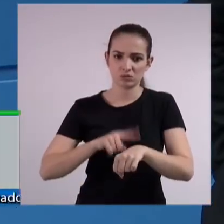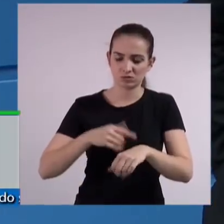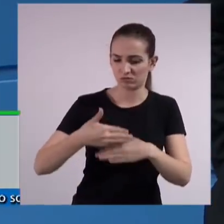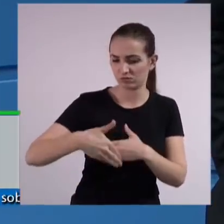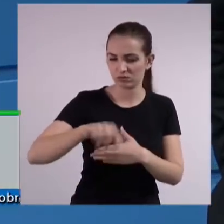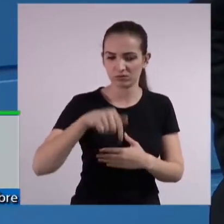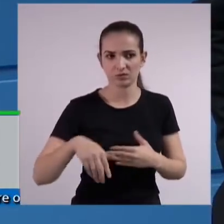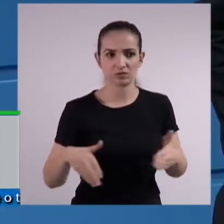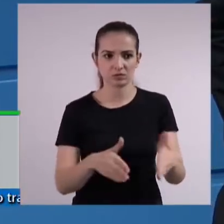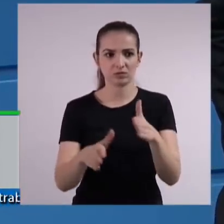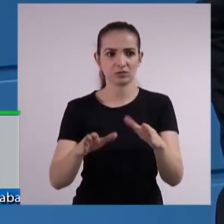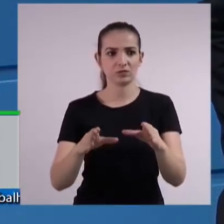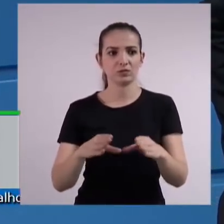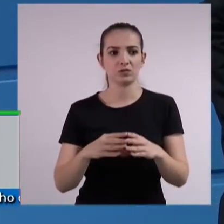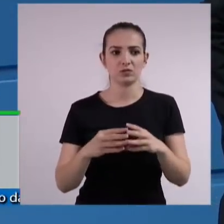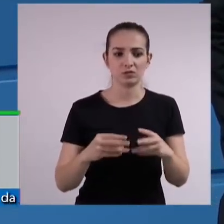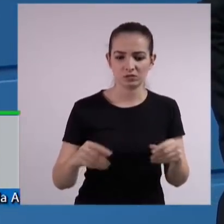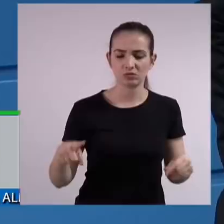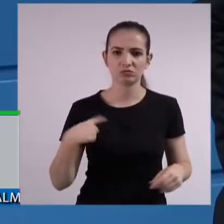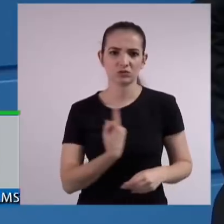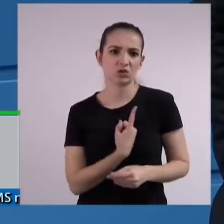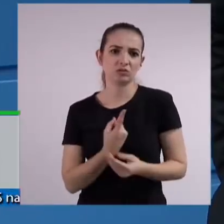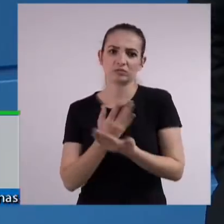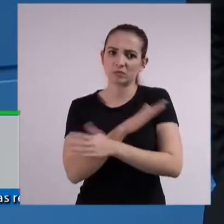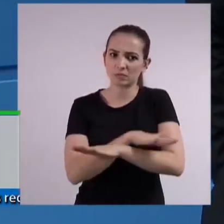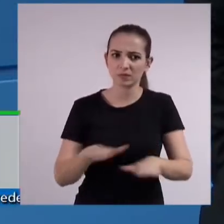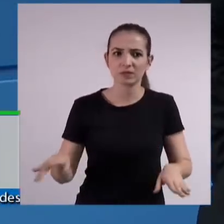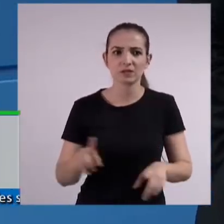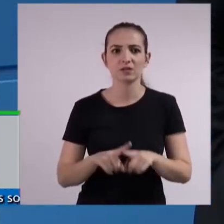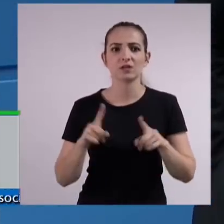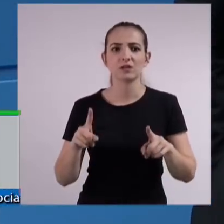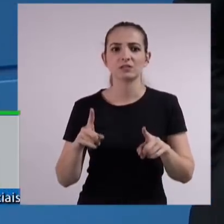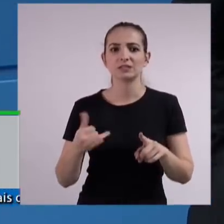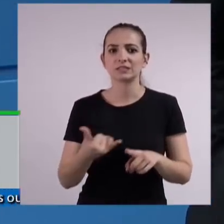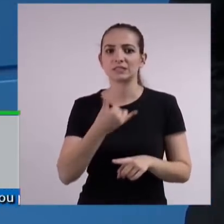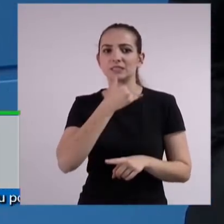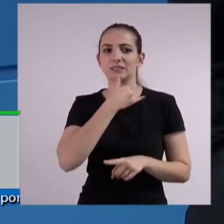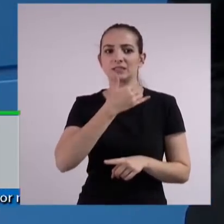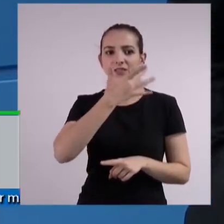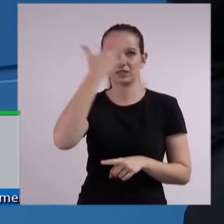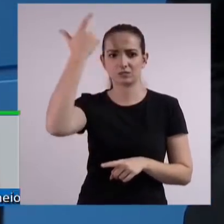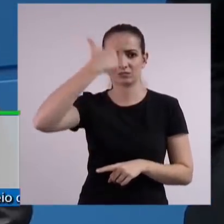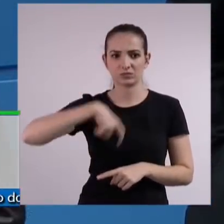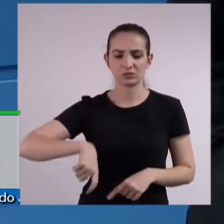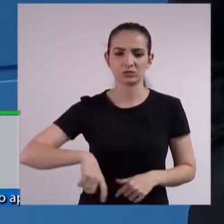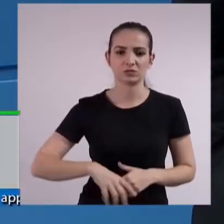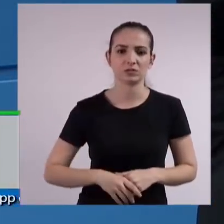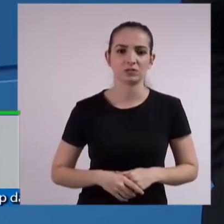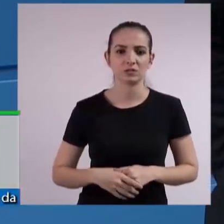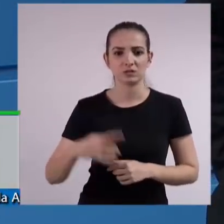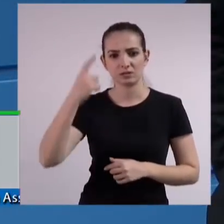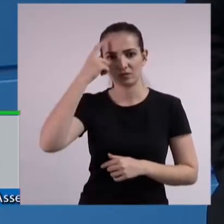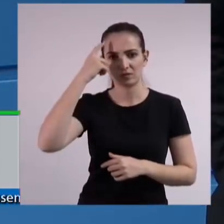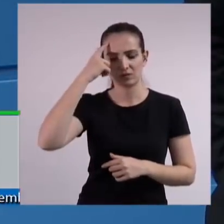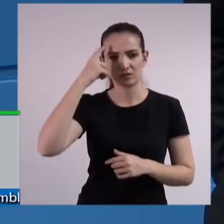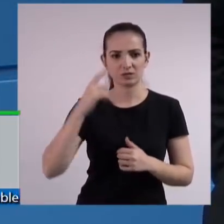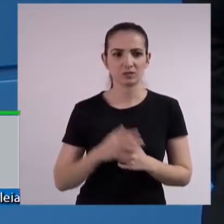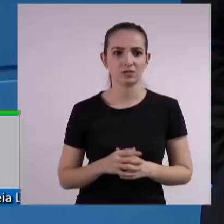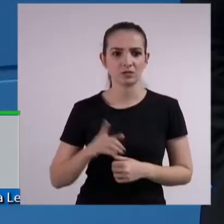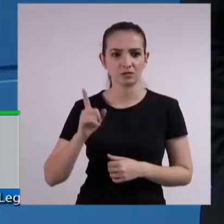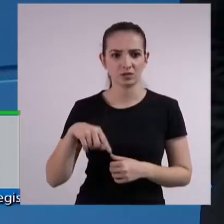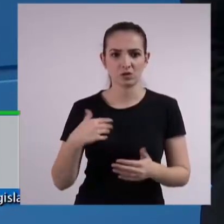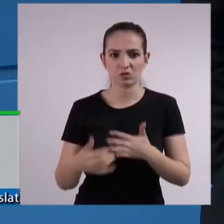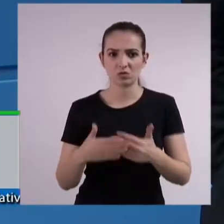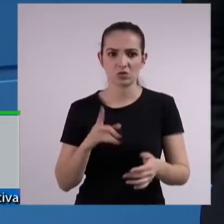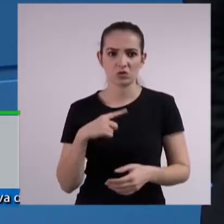nessa terra, somos efêmeros, e infeliz daquele que acha que é alguma